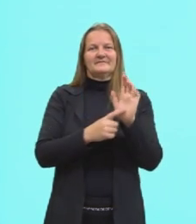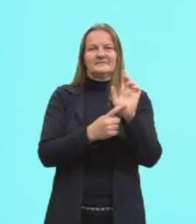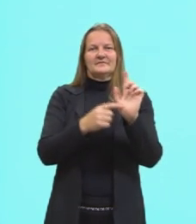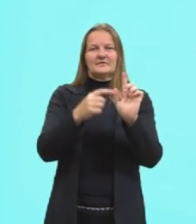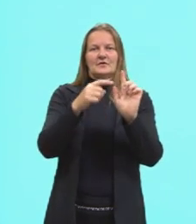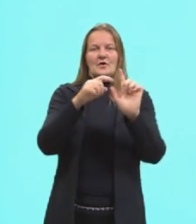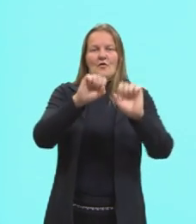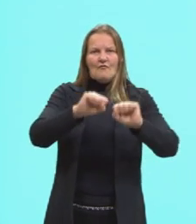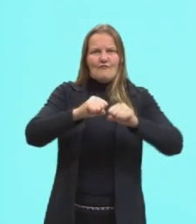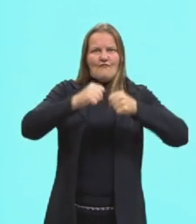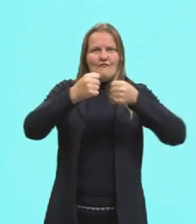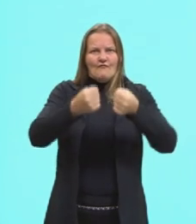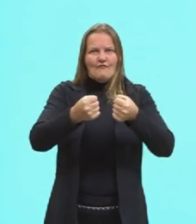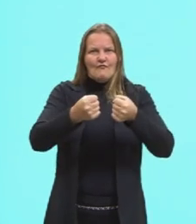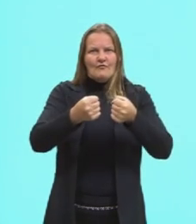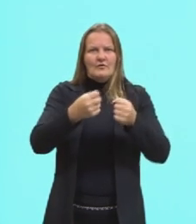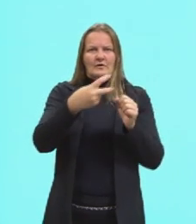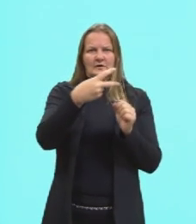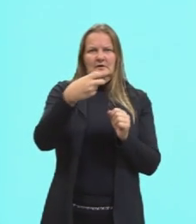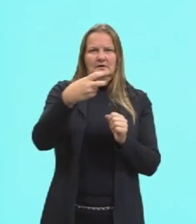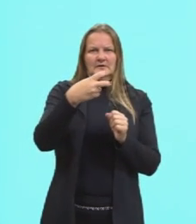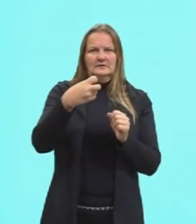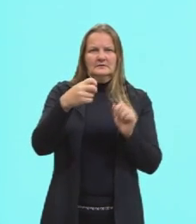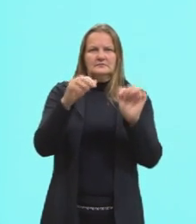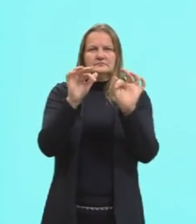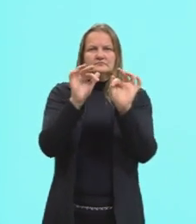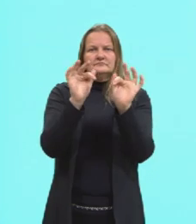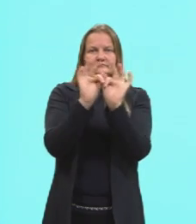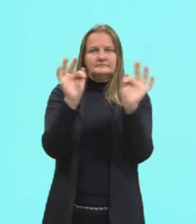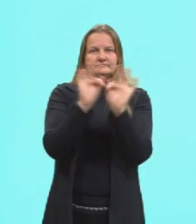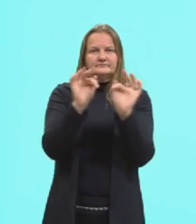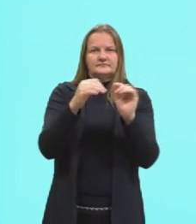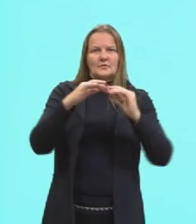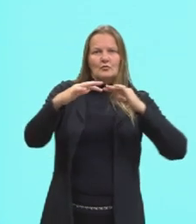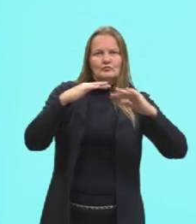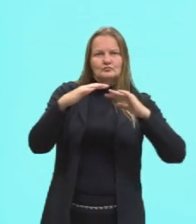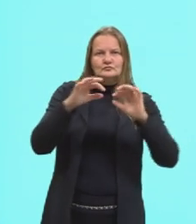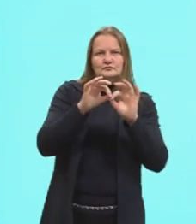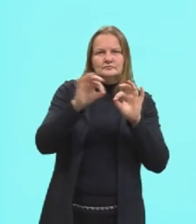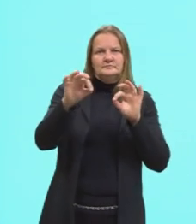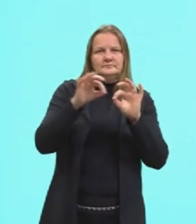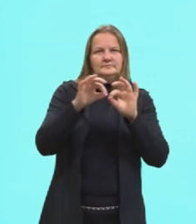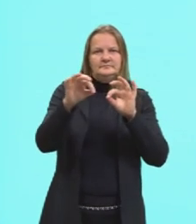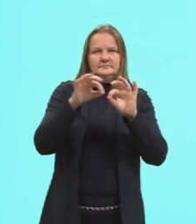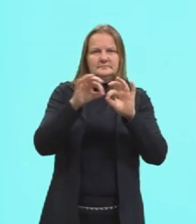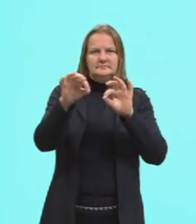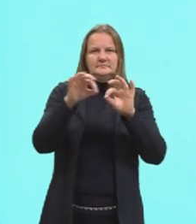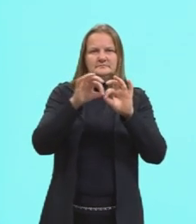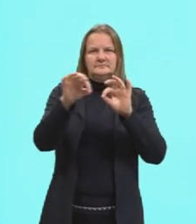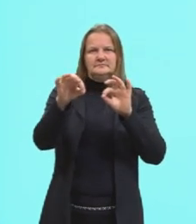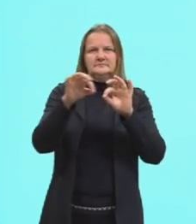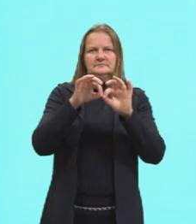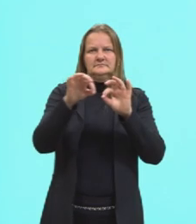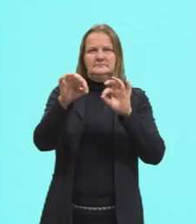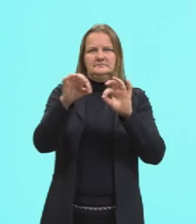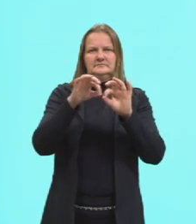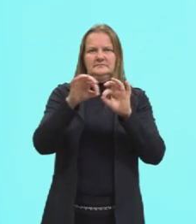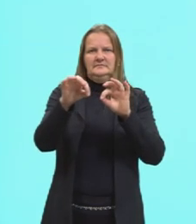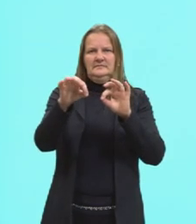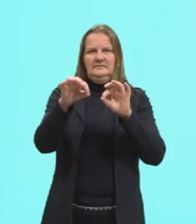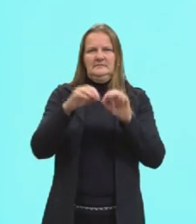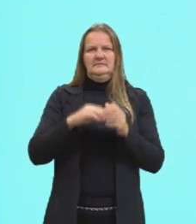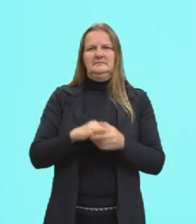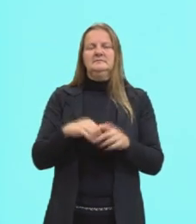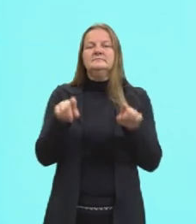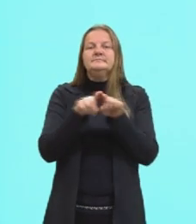trabalha igual a força que depende da força né o deslocamento a distância que a gente conseguiu mover né aplicando essa força